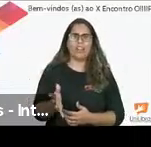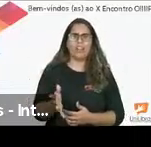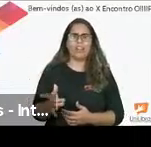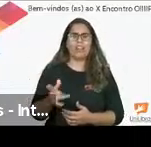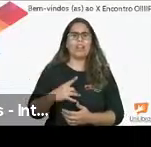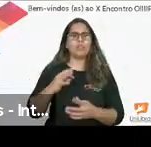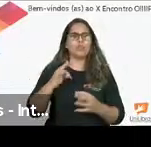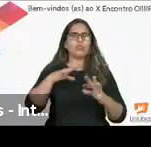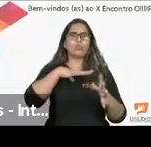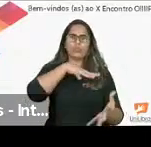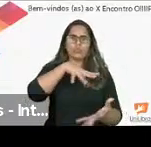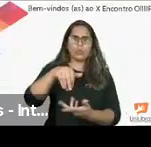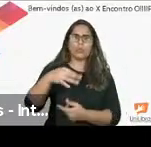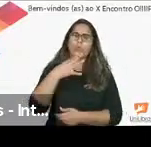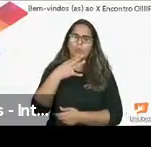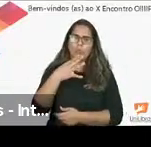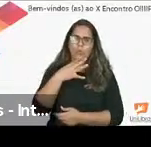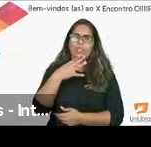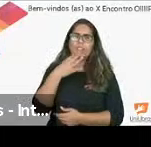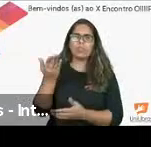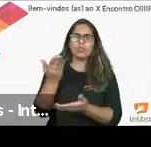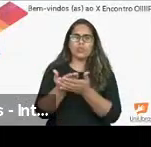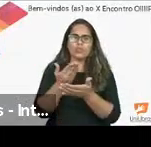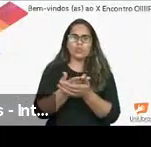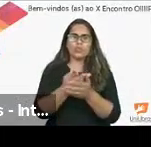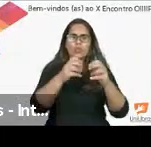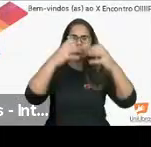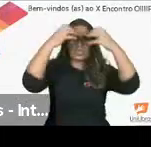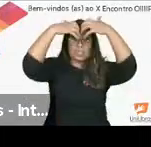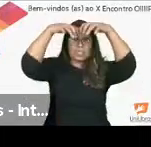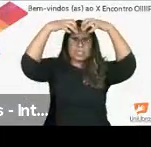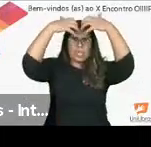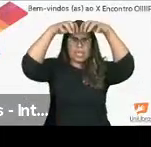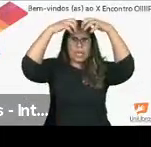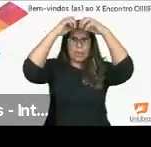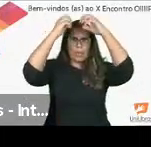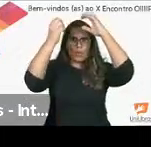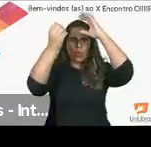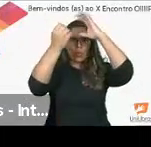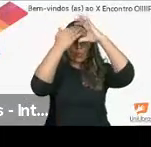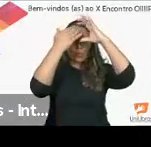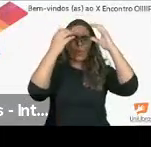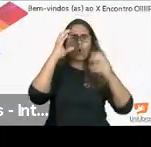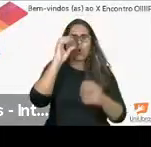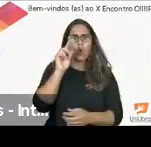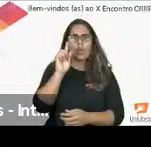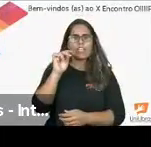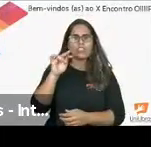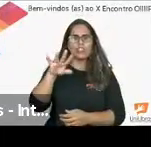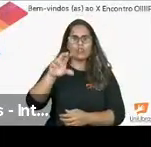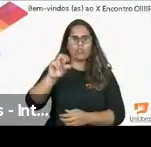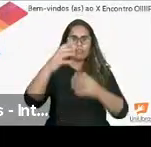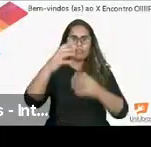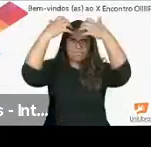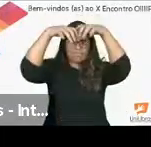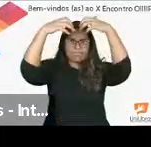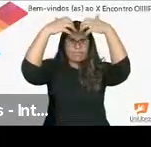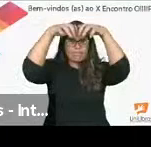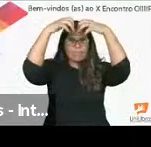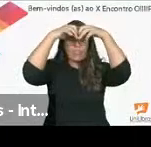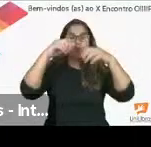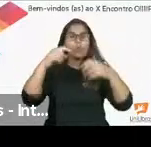reconhecido mundialmente por seus estudos sobre o cérebro, sobre a cognição humana, e fiquei com ele. Ficou uma